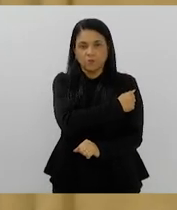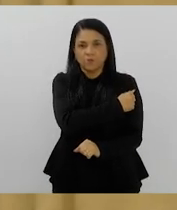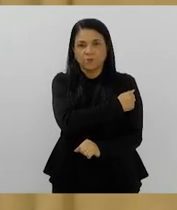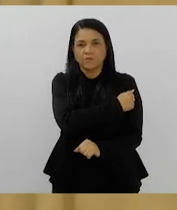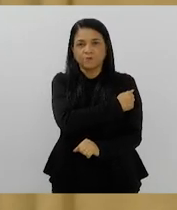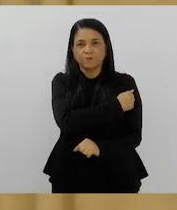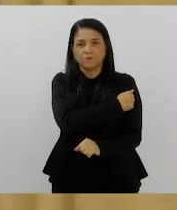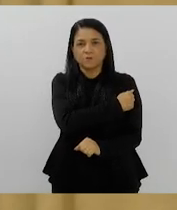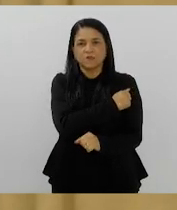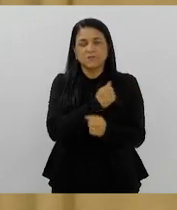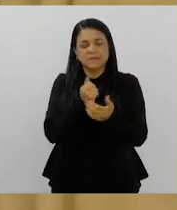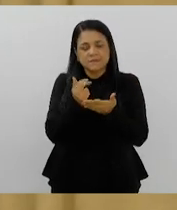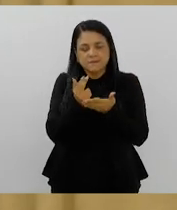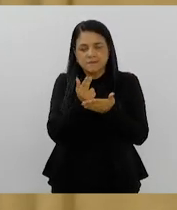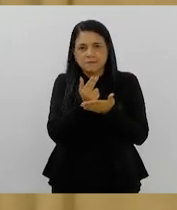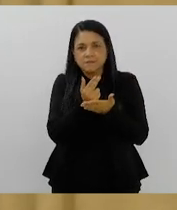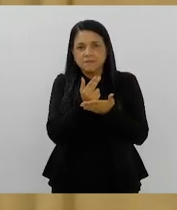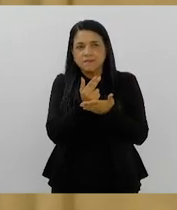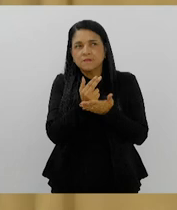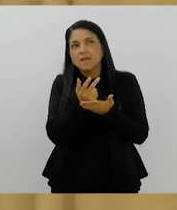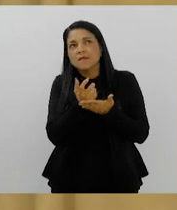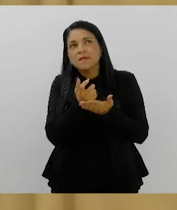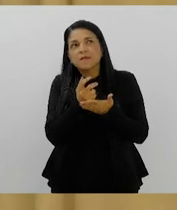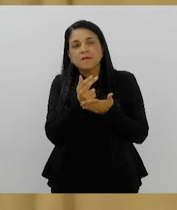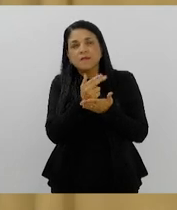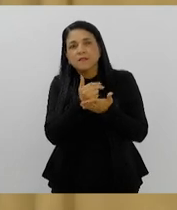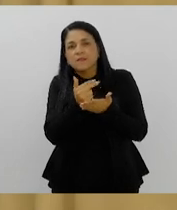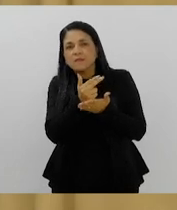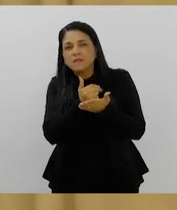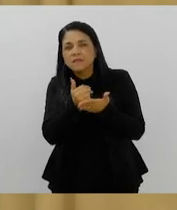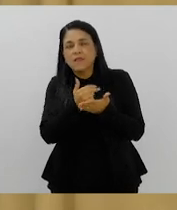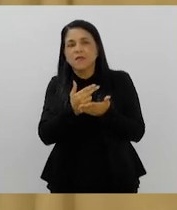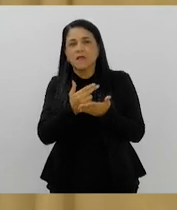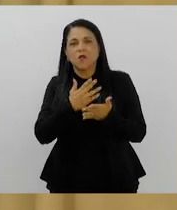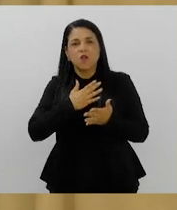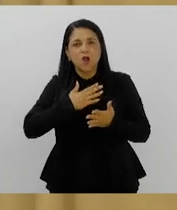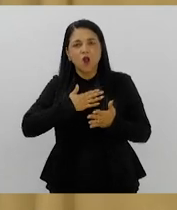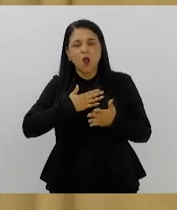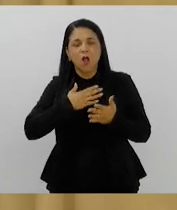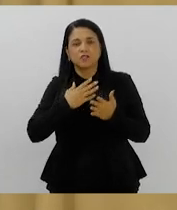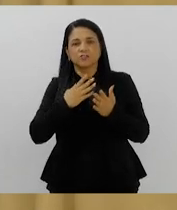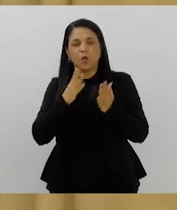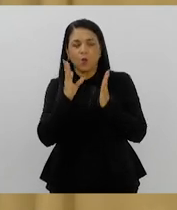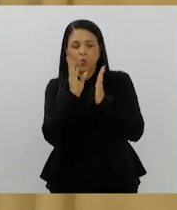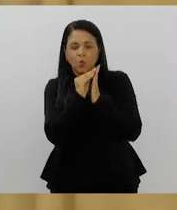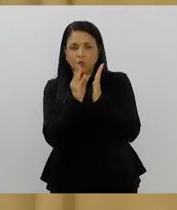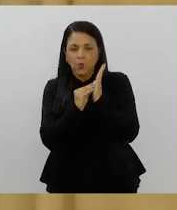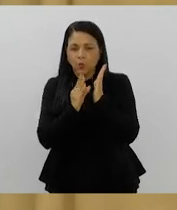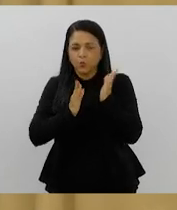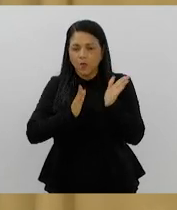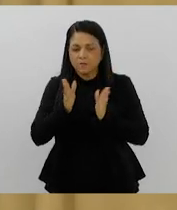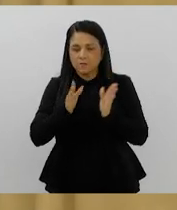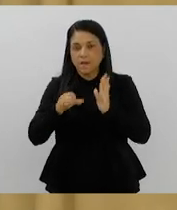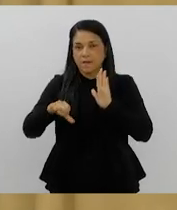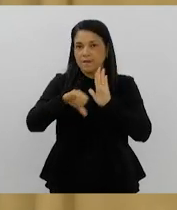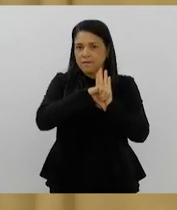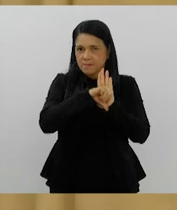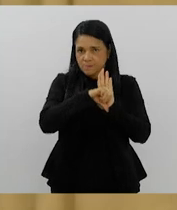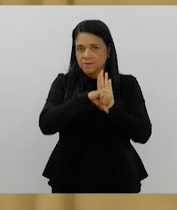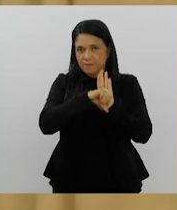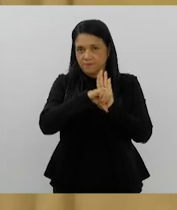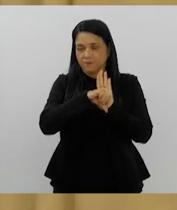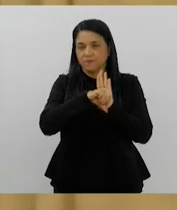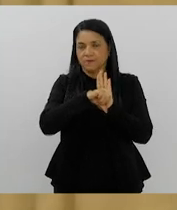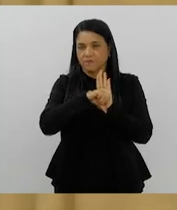que desenha, que gosta de acessar conteúdos de crimes, que já